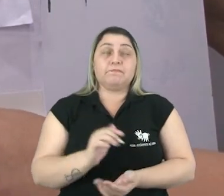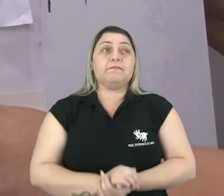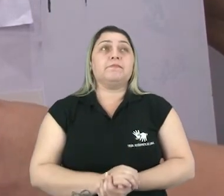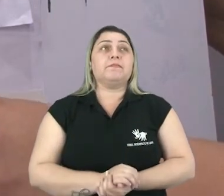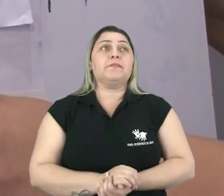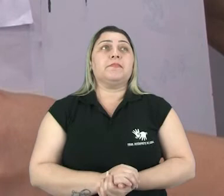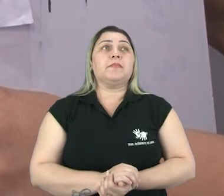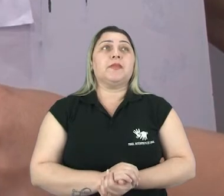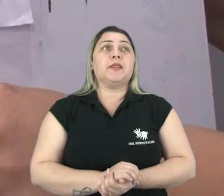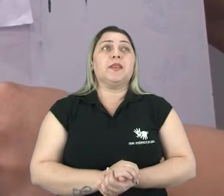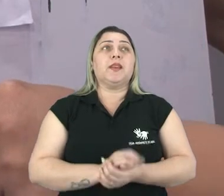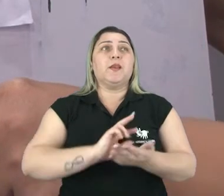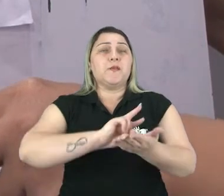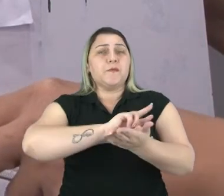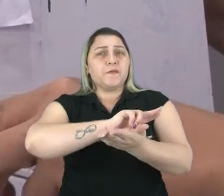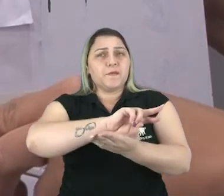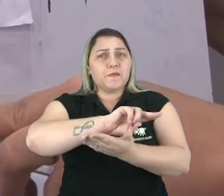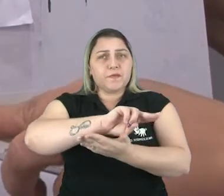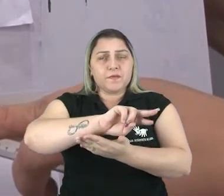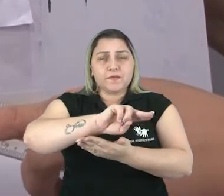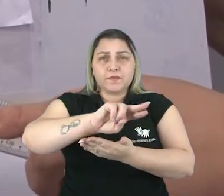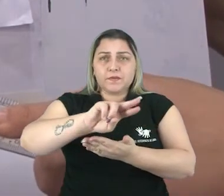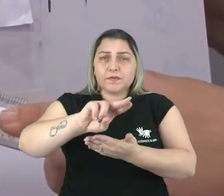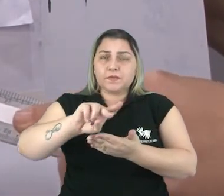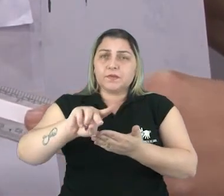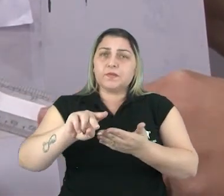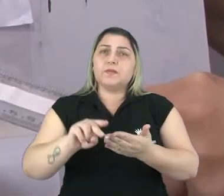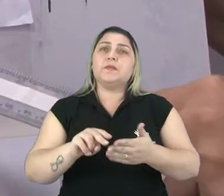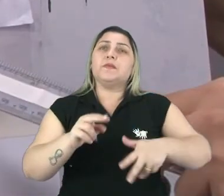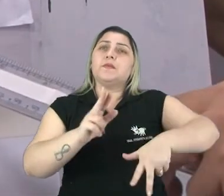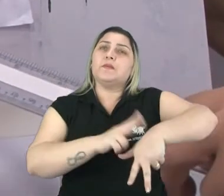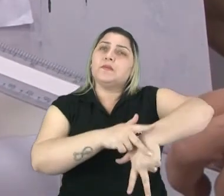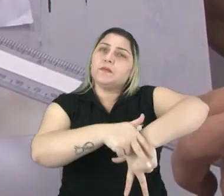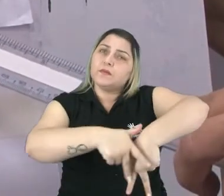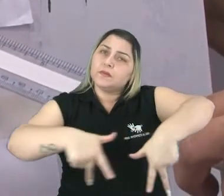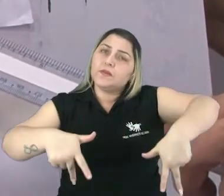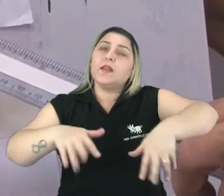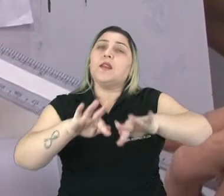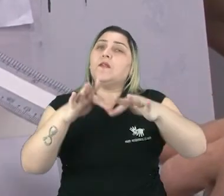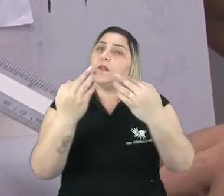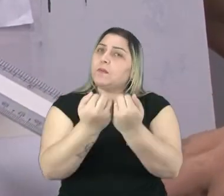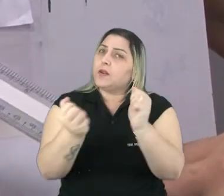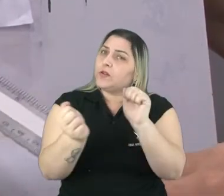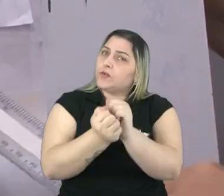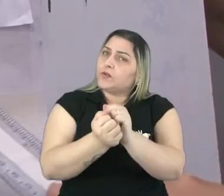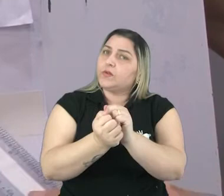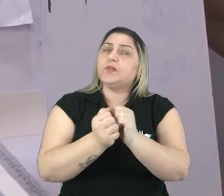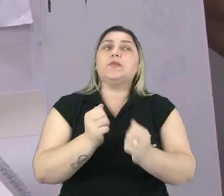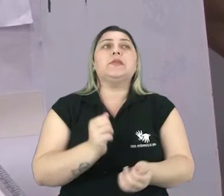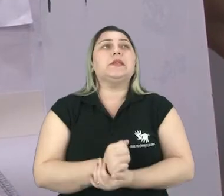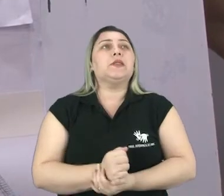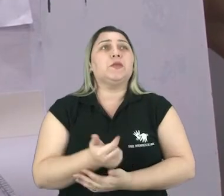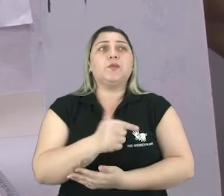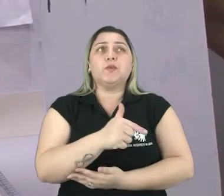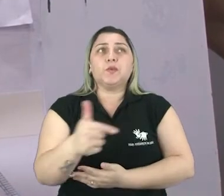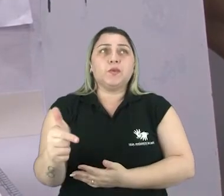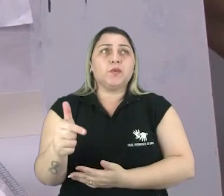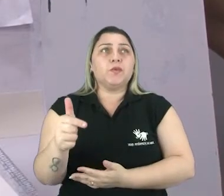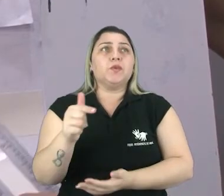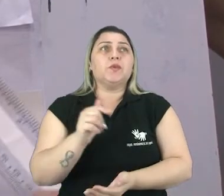Era totalmente isolados ali. Variedade étnica e ausência de parentesco, tá? Eles não